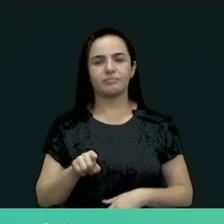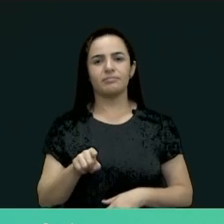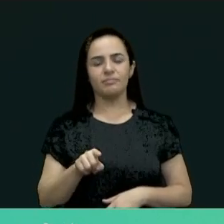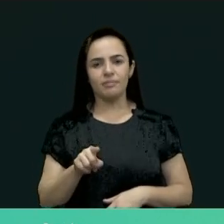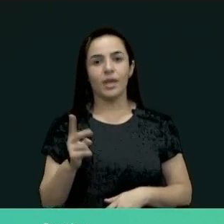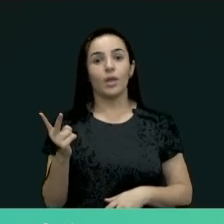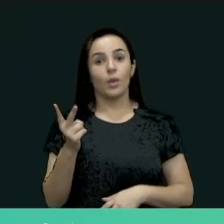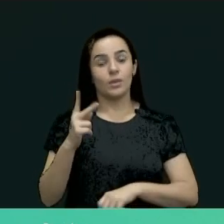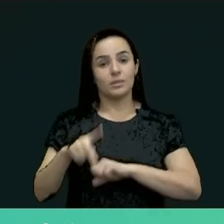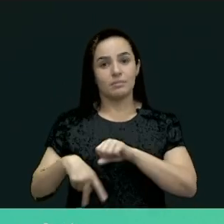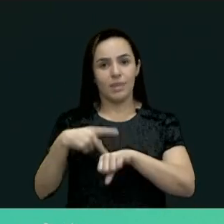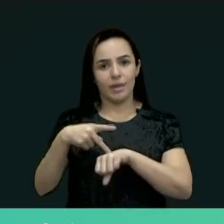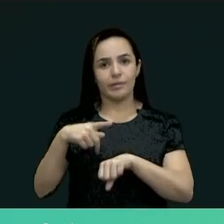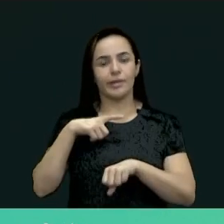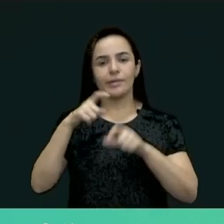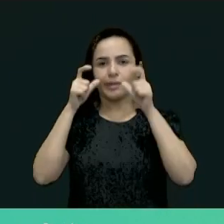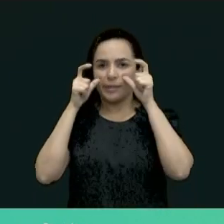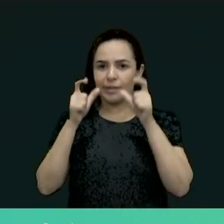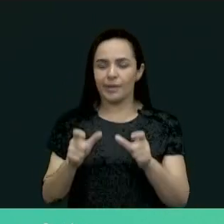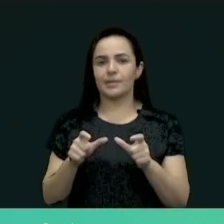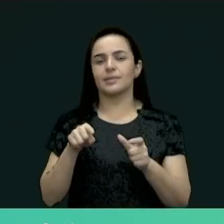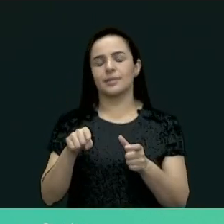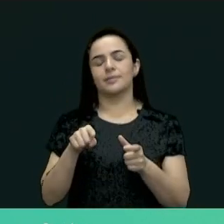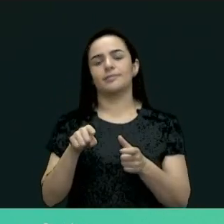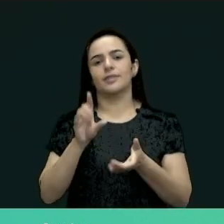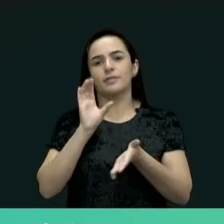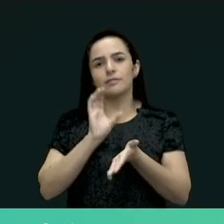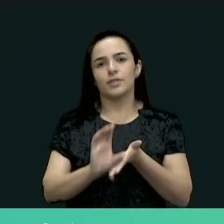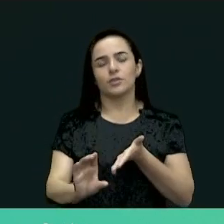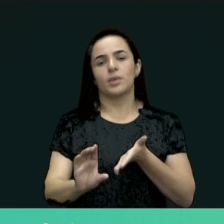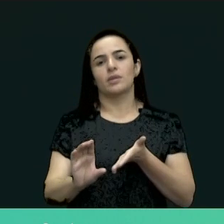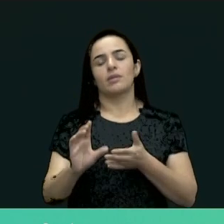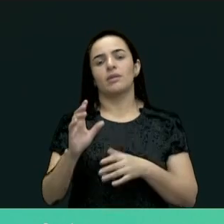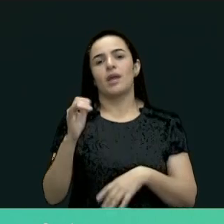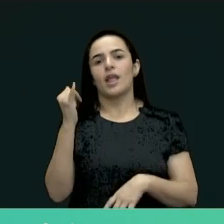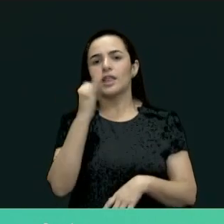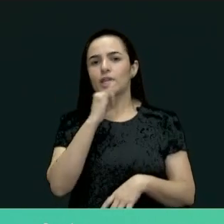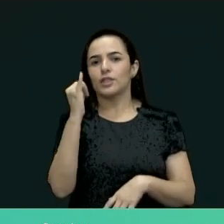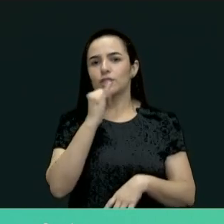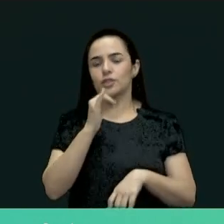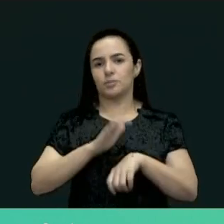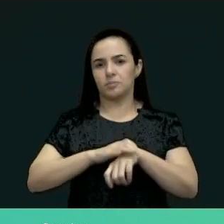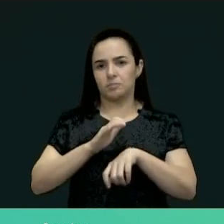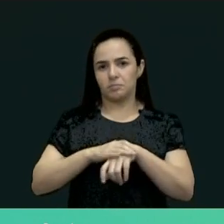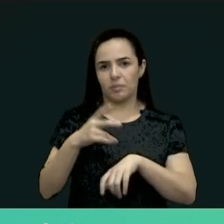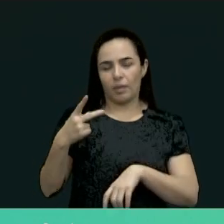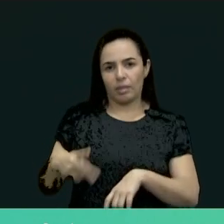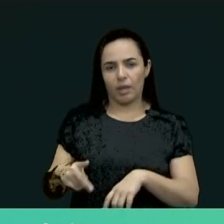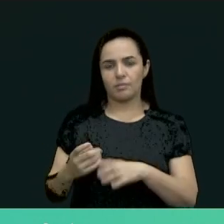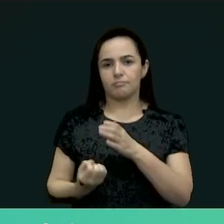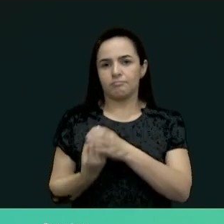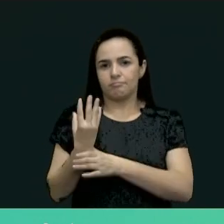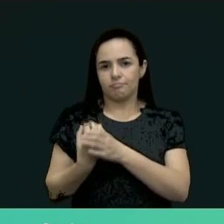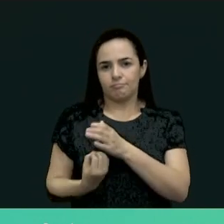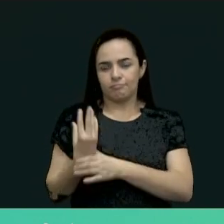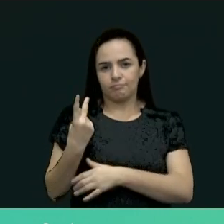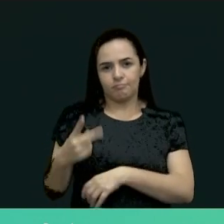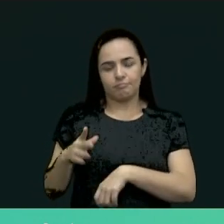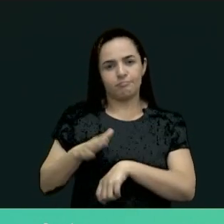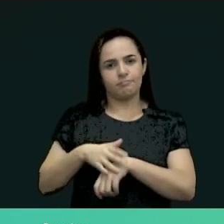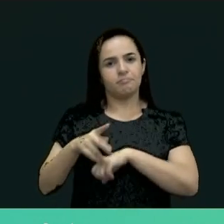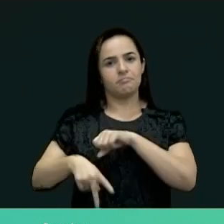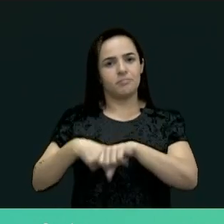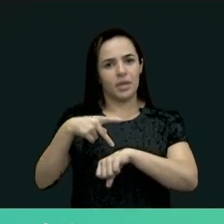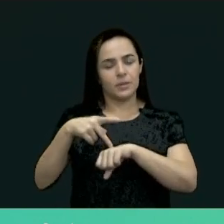nos investimentos em energia, porque você vai produzir a sua própria energia. Então, esta é